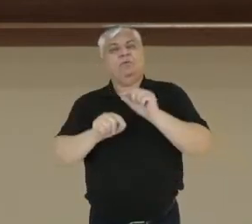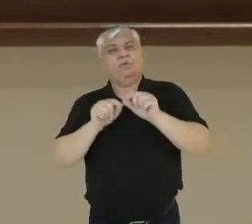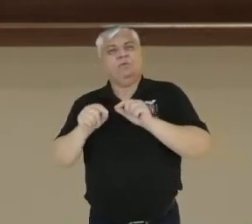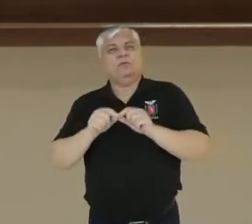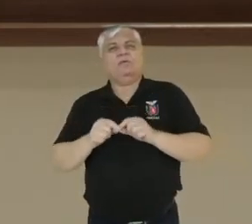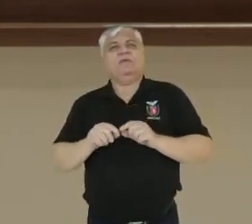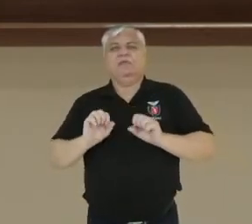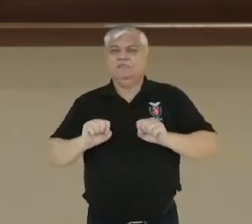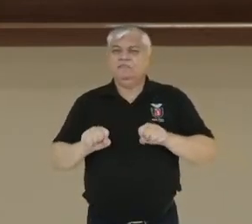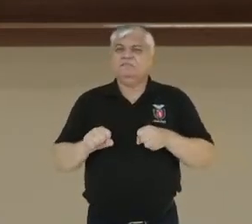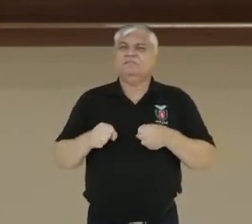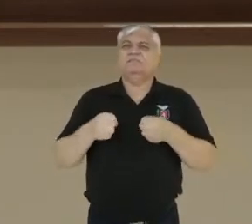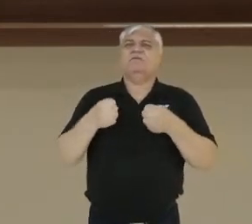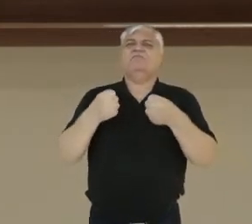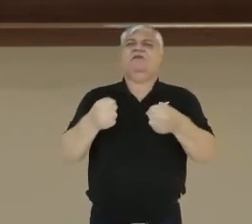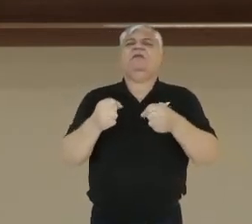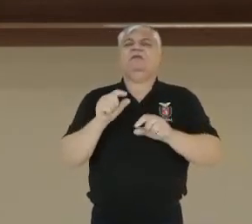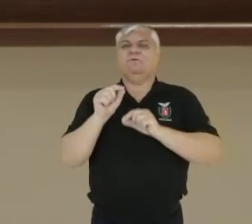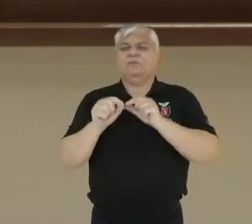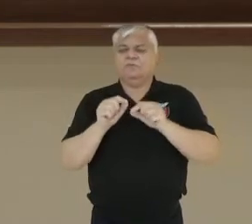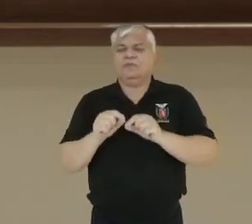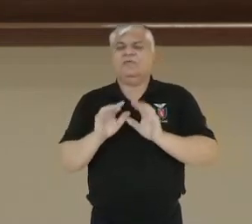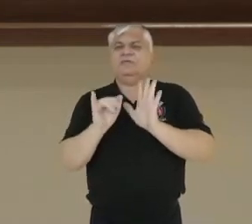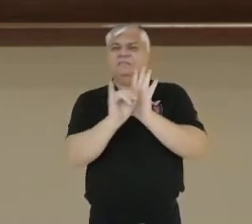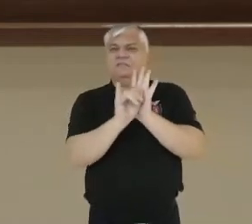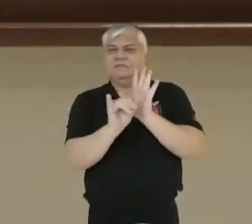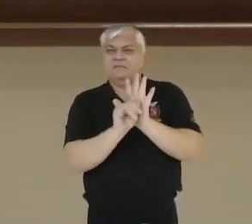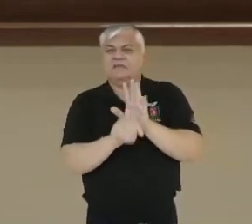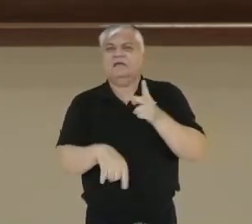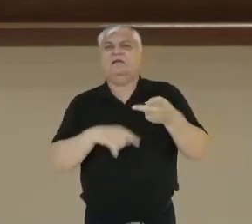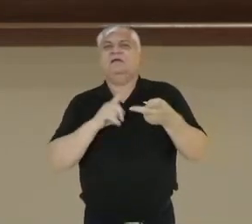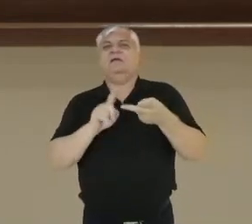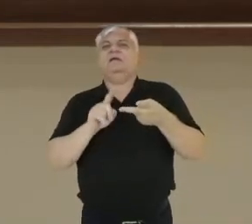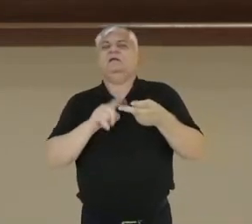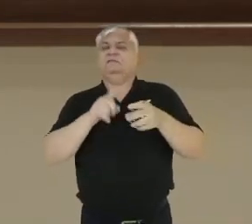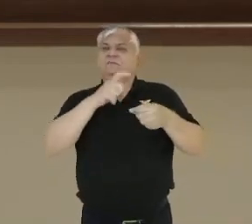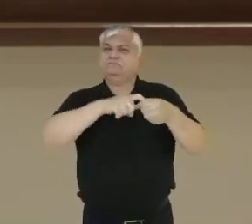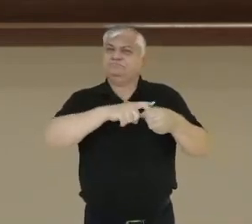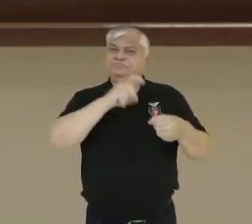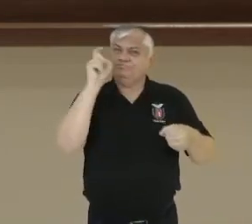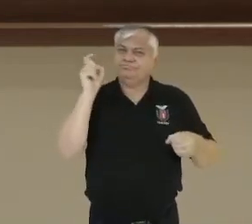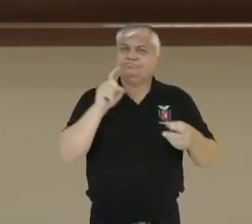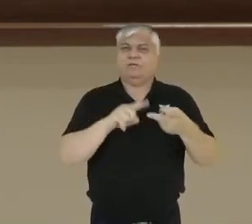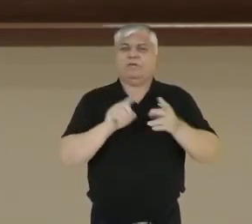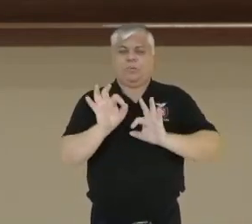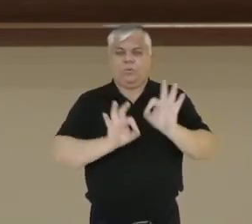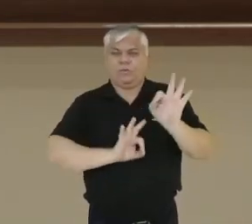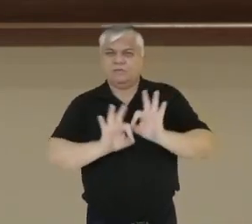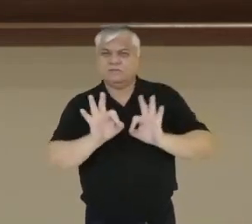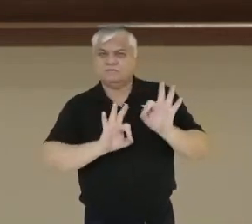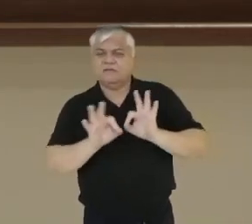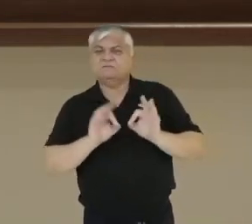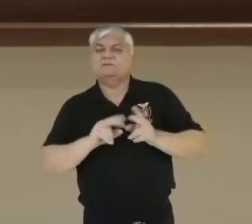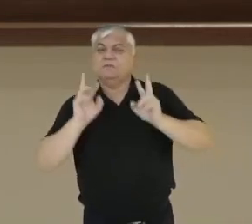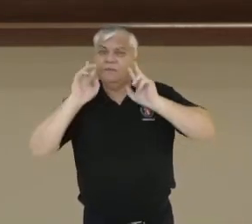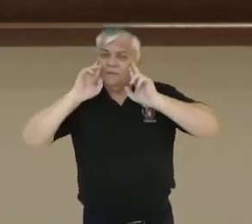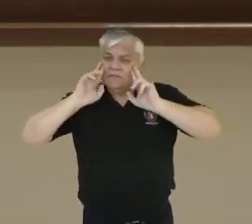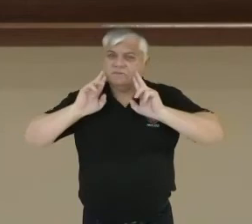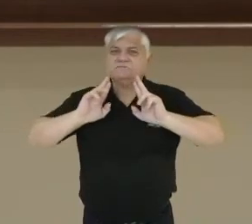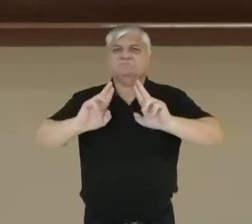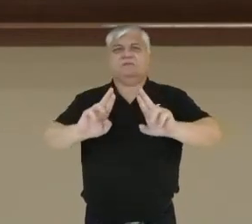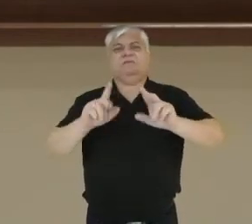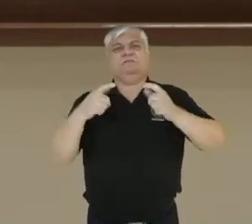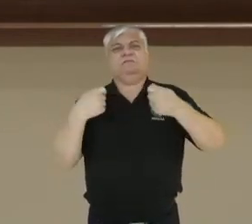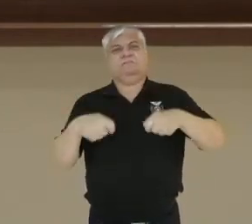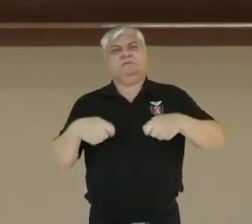na defesa da conquista de identidade, conquista de independência, organização e respeito